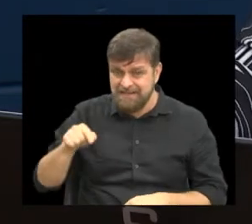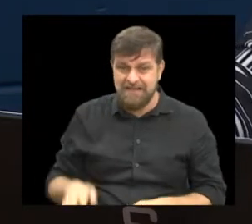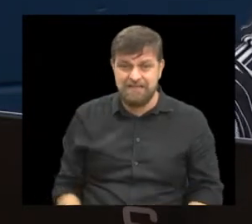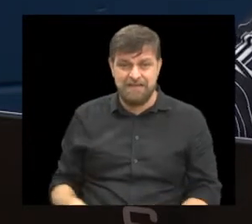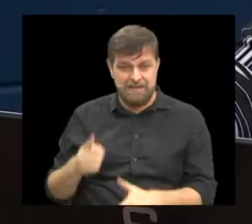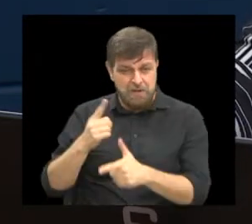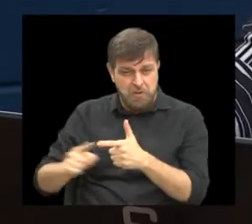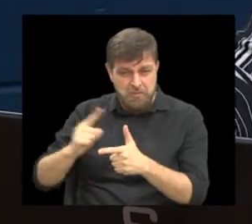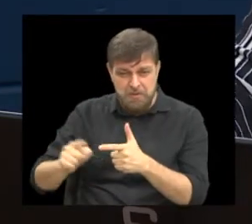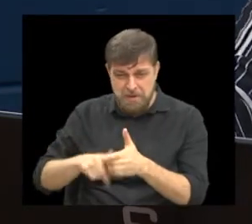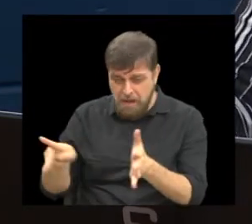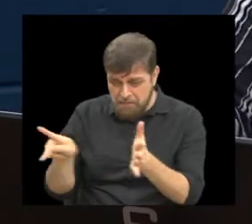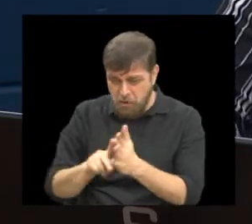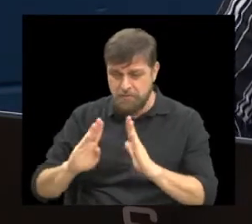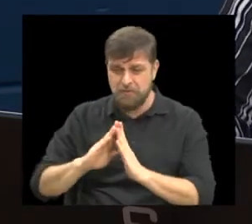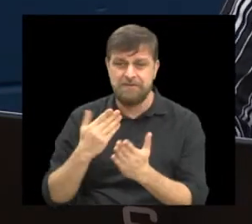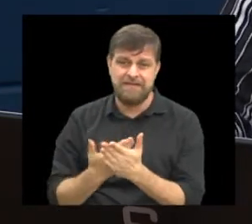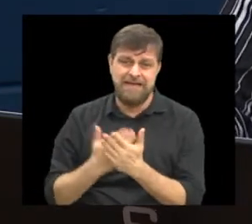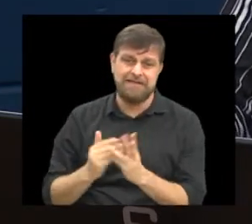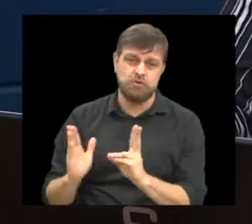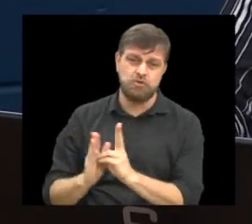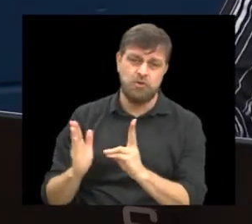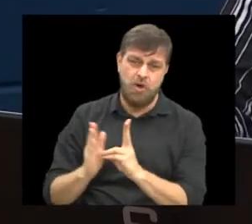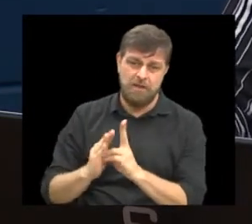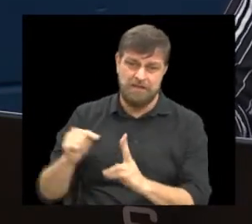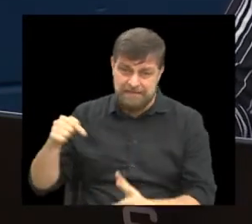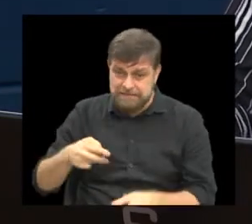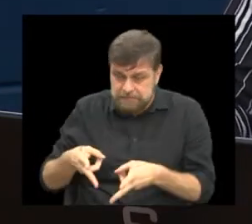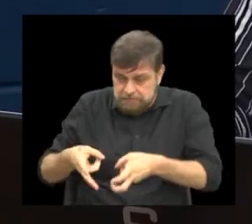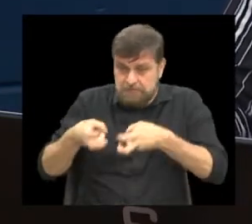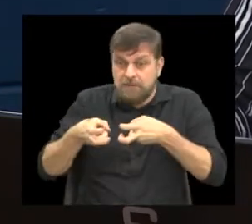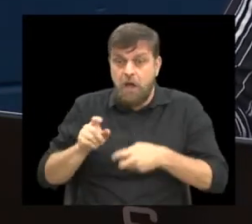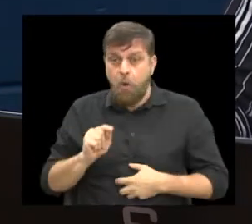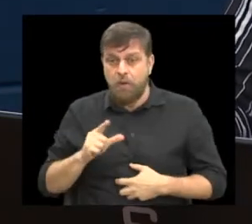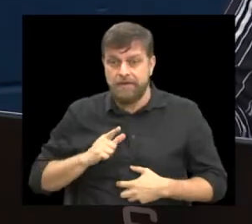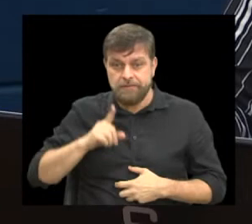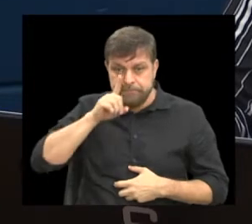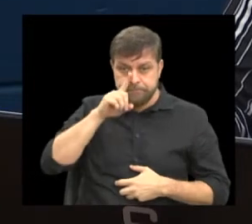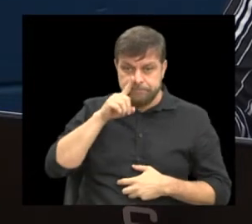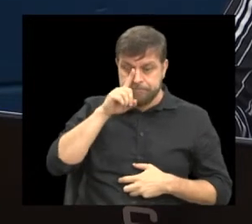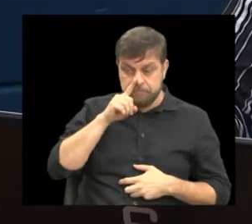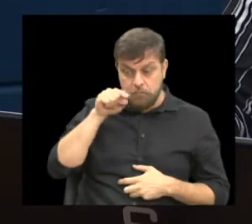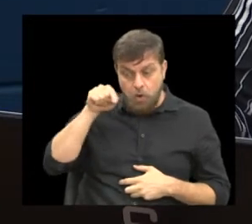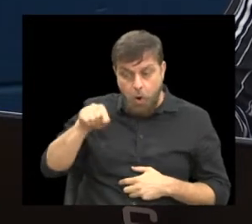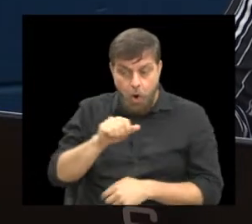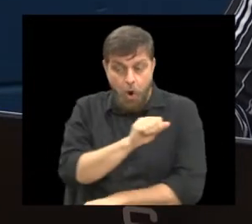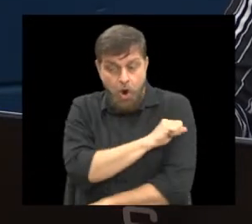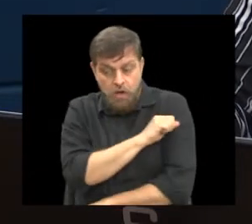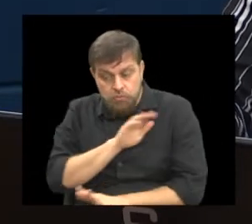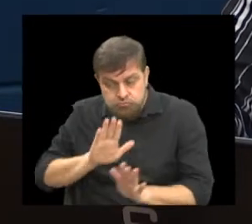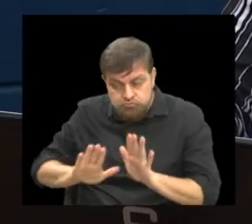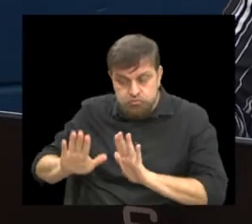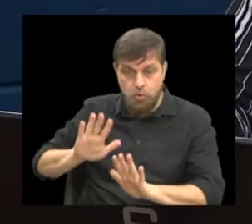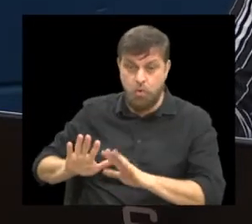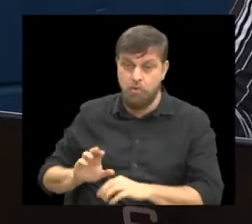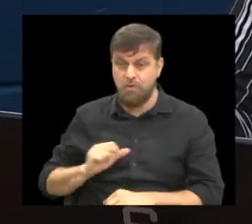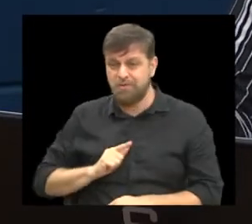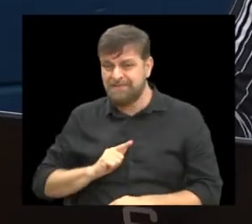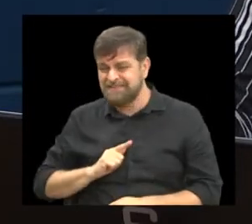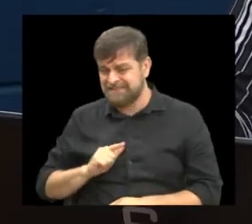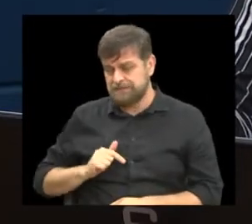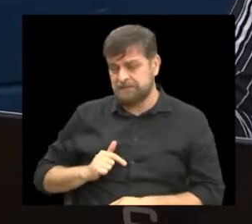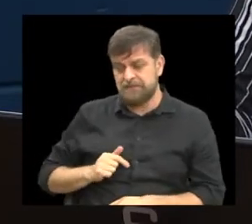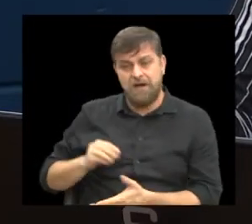a queixa vem da escola. Quando a gente percebe alguma situação de risco para a criança, ou alguma situação